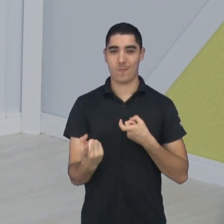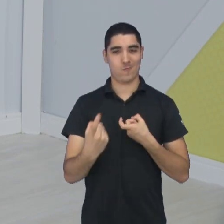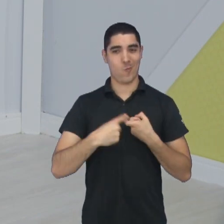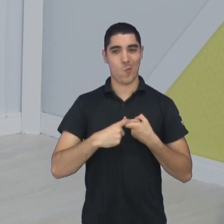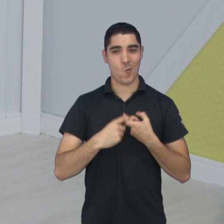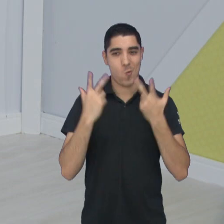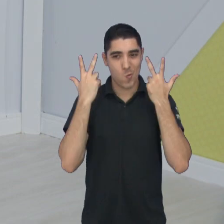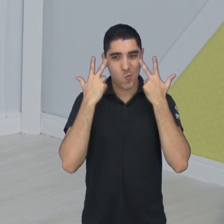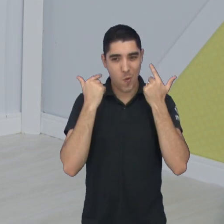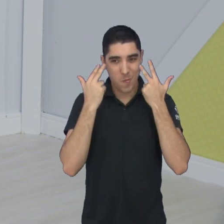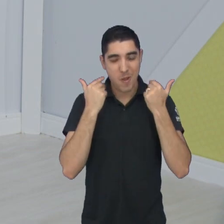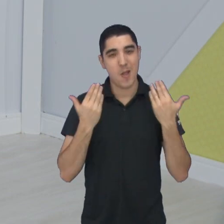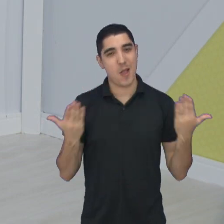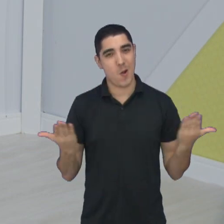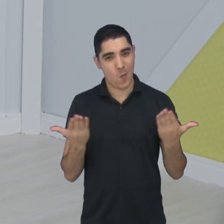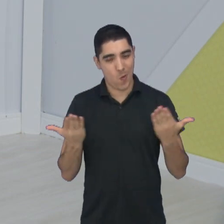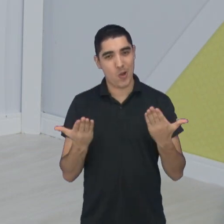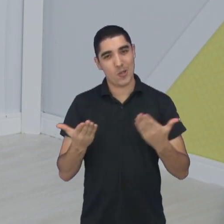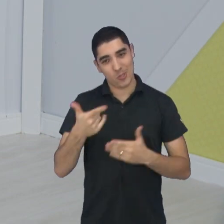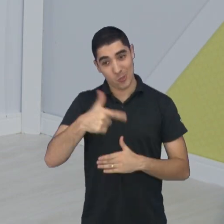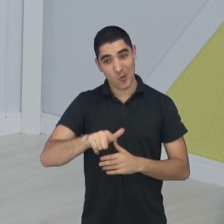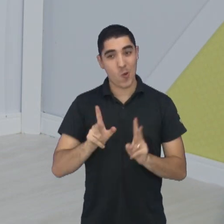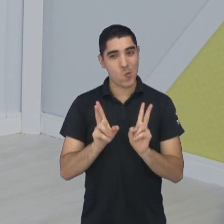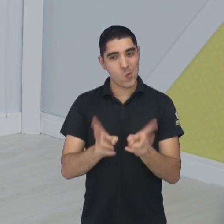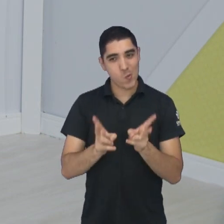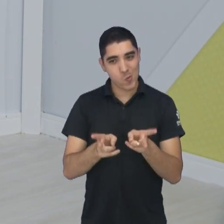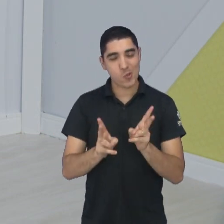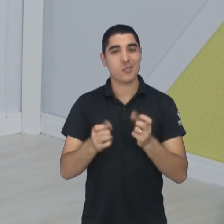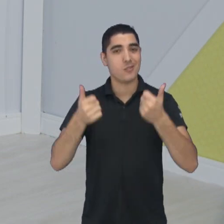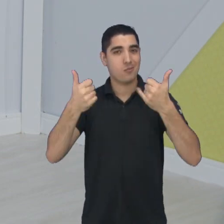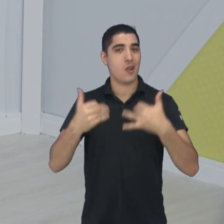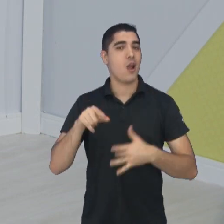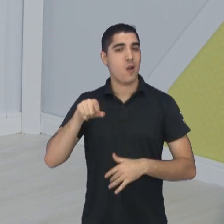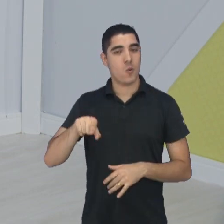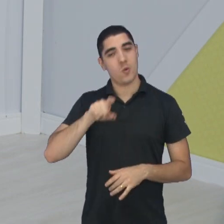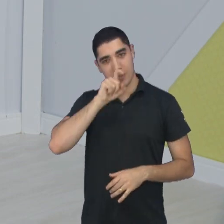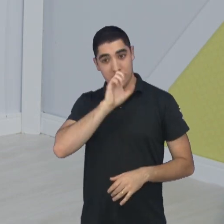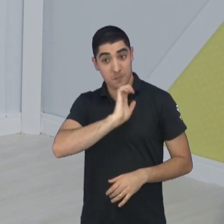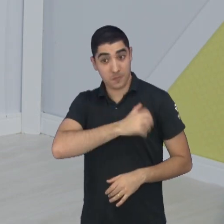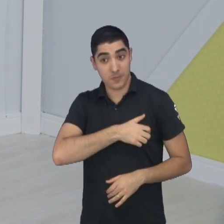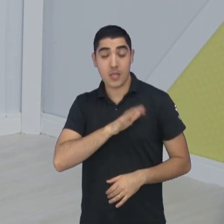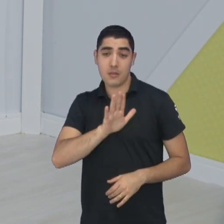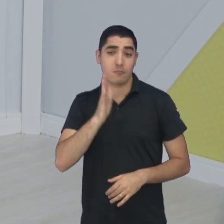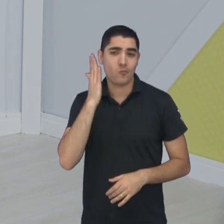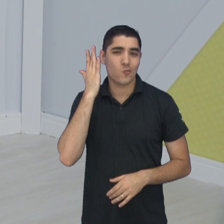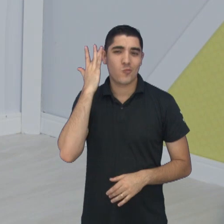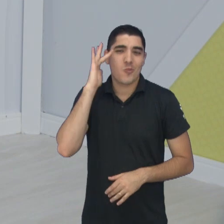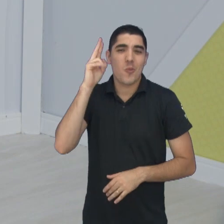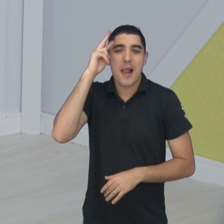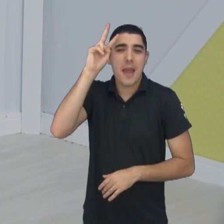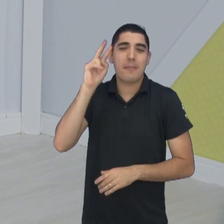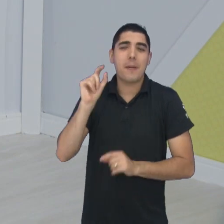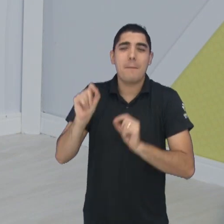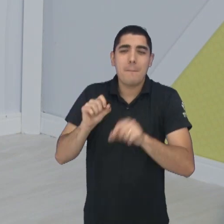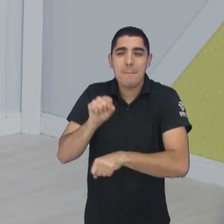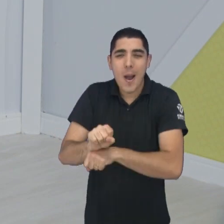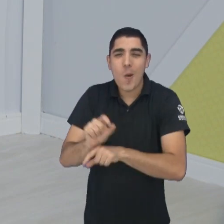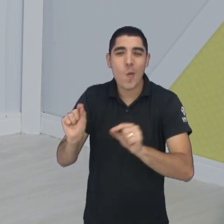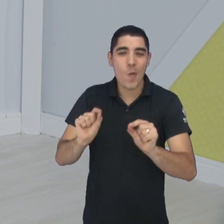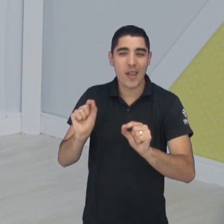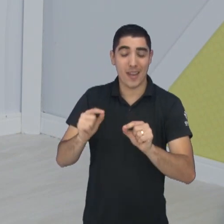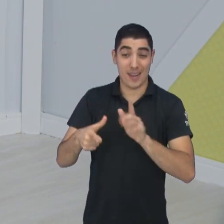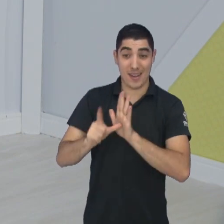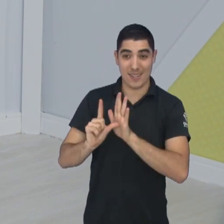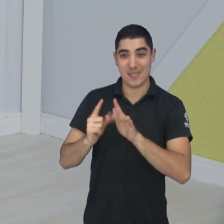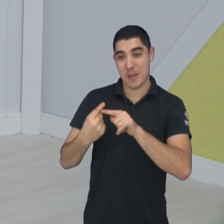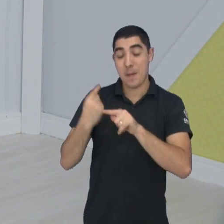reestabelecido, estamos de volta e a gente vai continuar falando aí sobre São José. Aliás, a gente não sabe exatamente de onde parou, então vamos fazer o seguinte, Bruno, olha só, falando do São